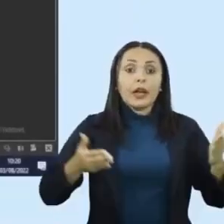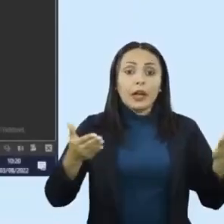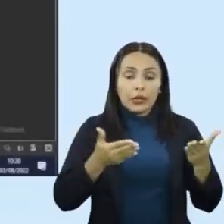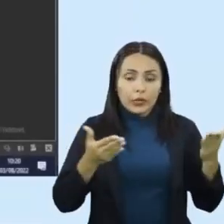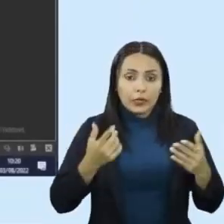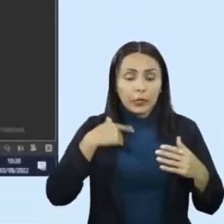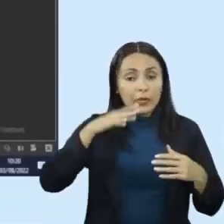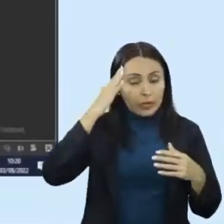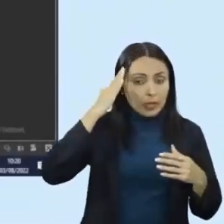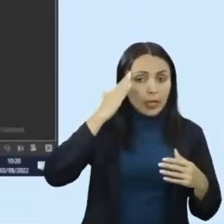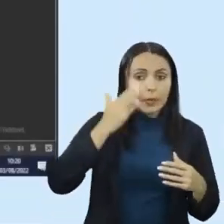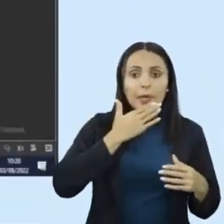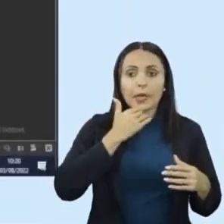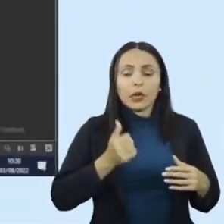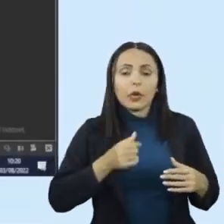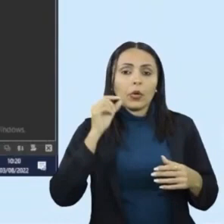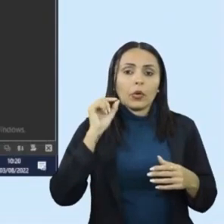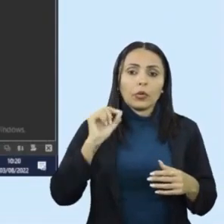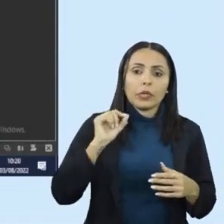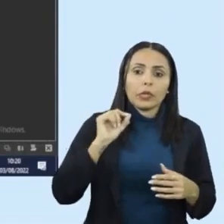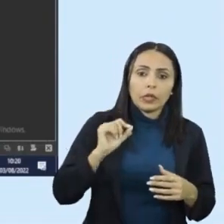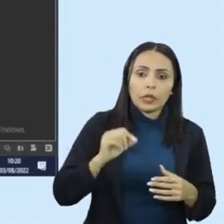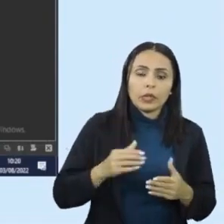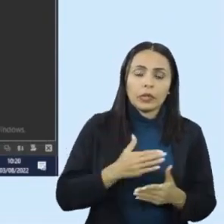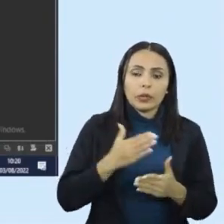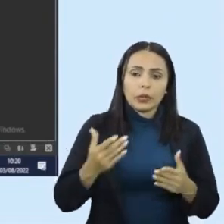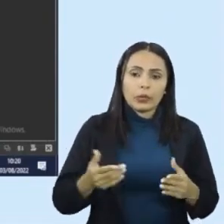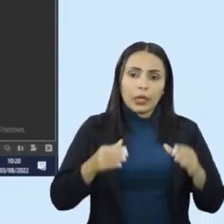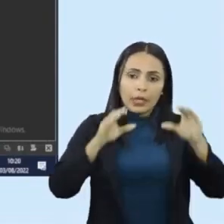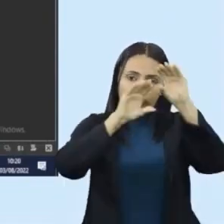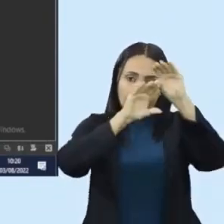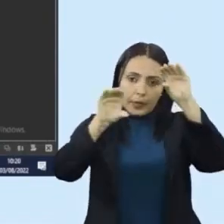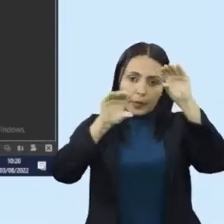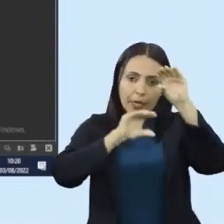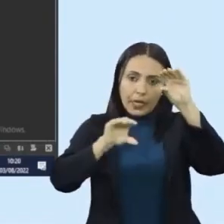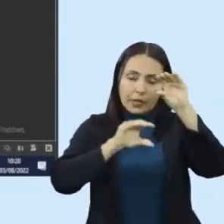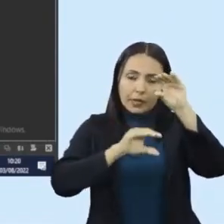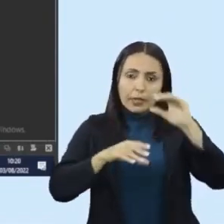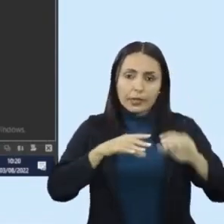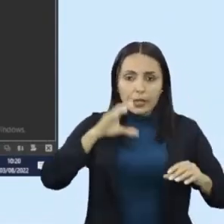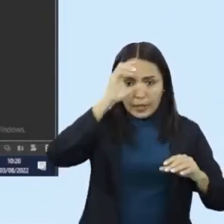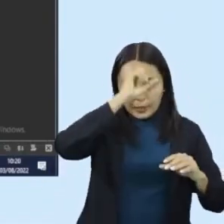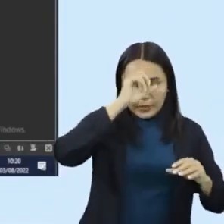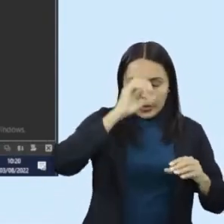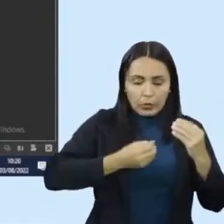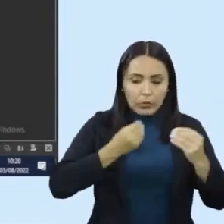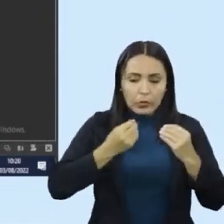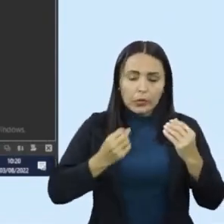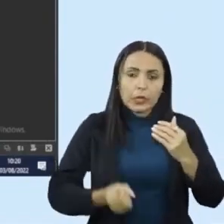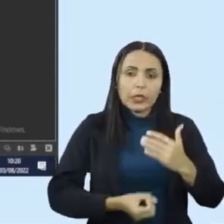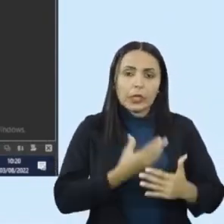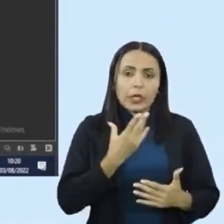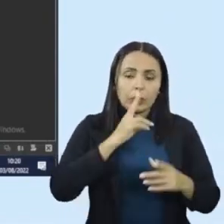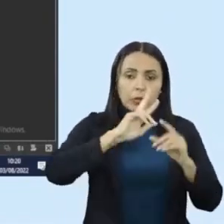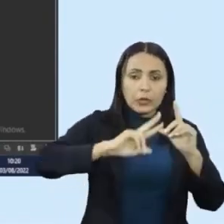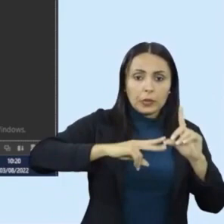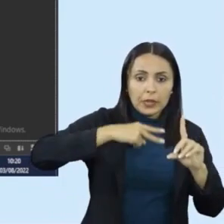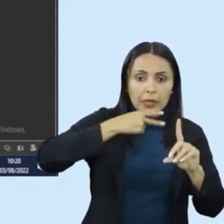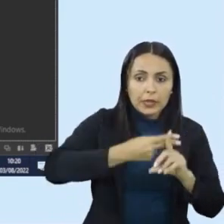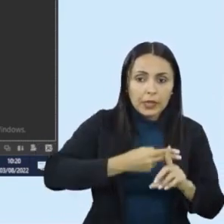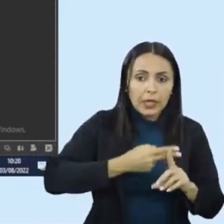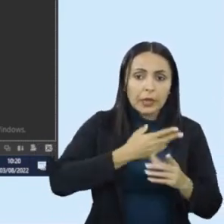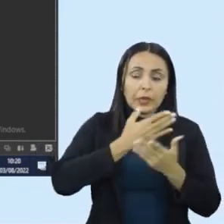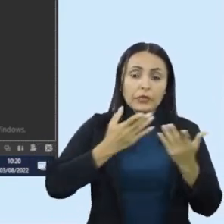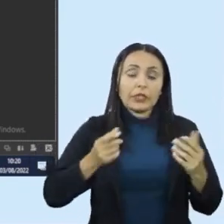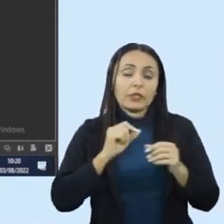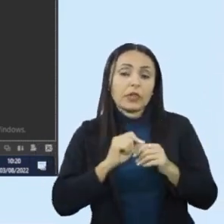vamos entender na prática o que é uma camada, aprender como criar, como duplicar.